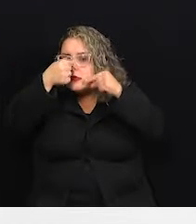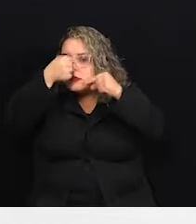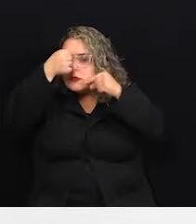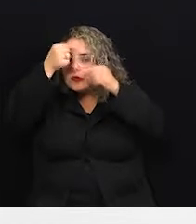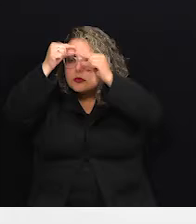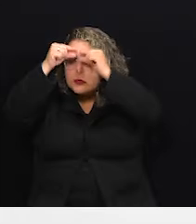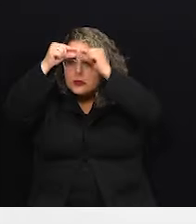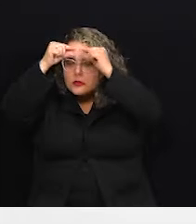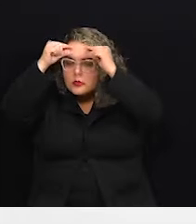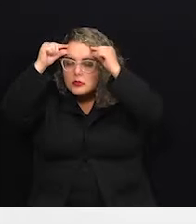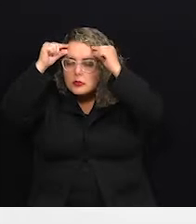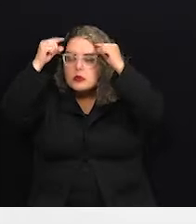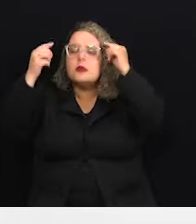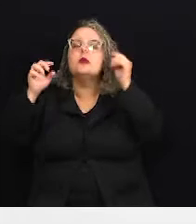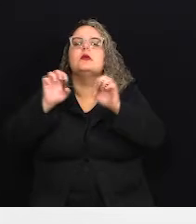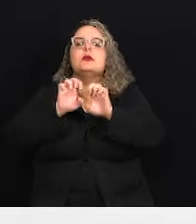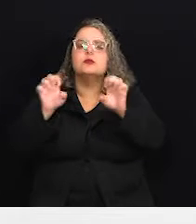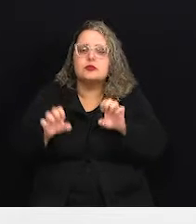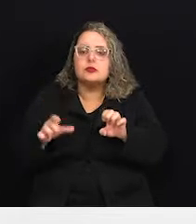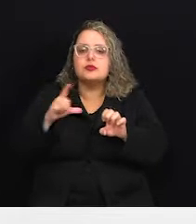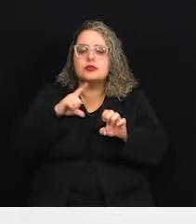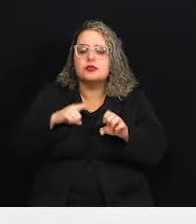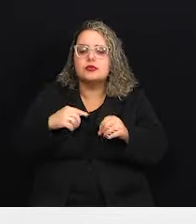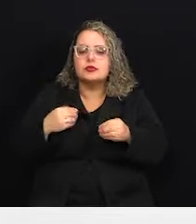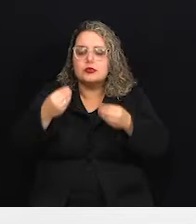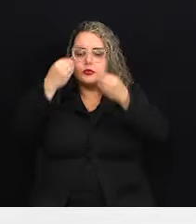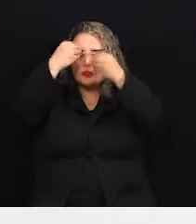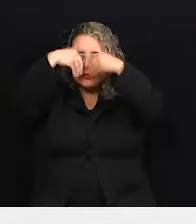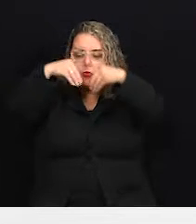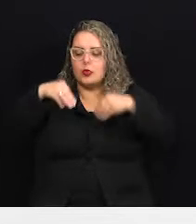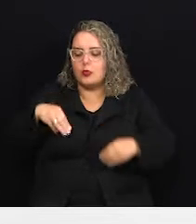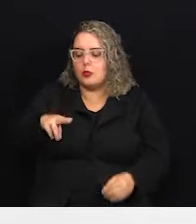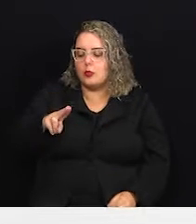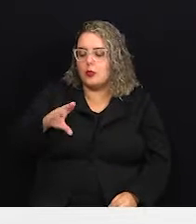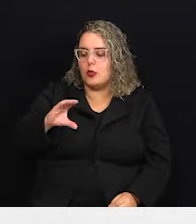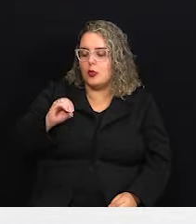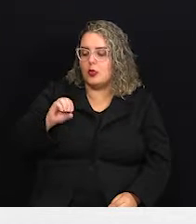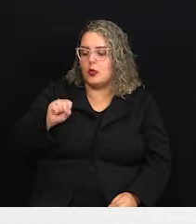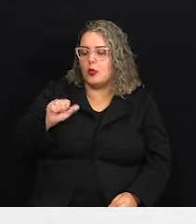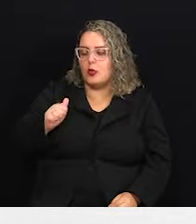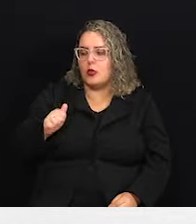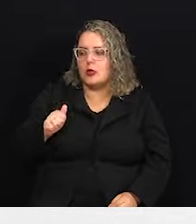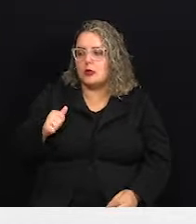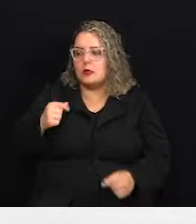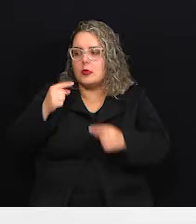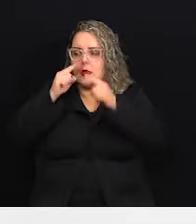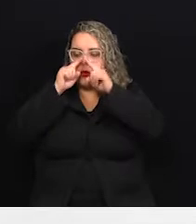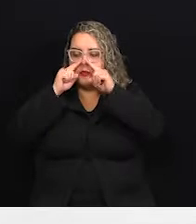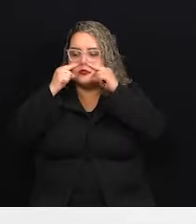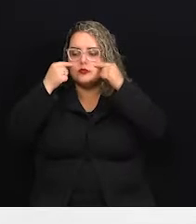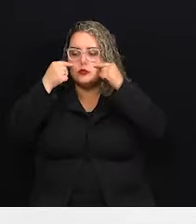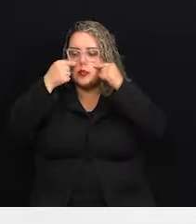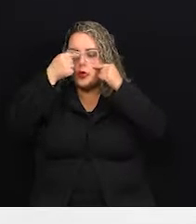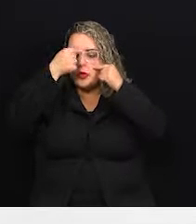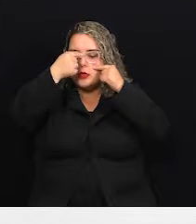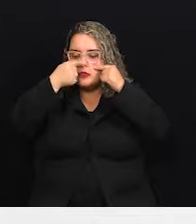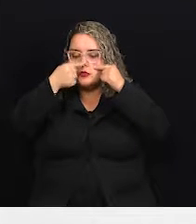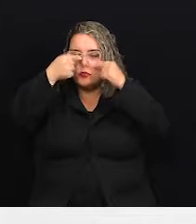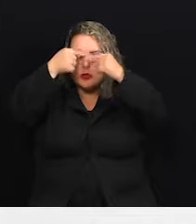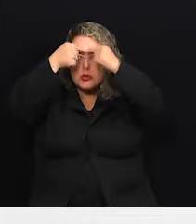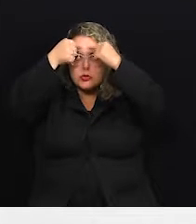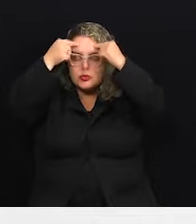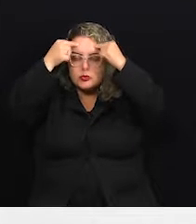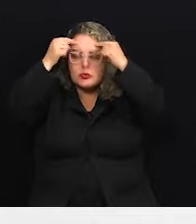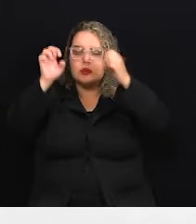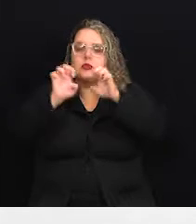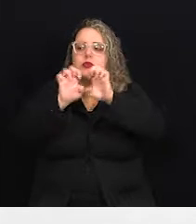são algumas estruturas que a gente tem dentro do rosto, por aqui, que se comunicam com o nariz e